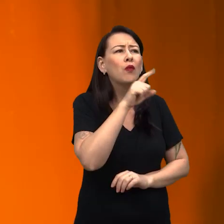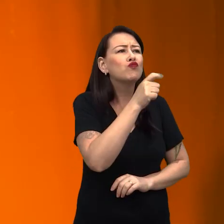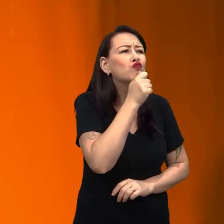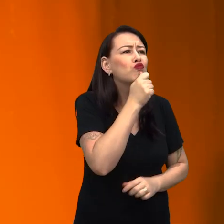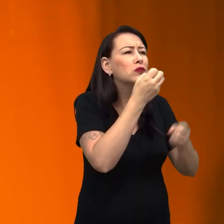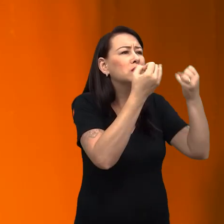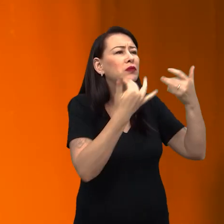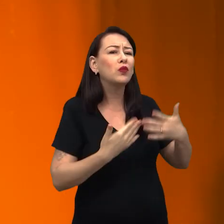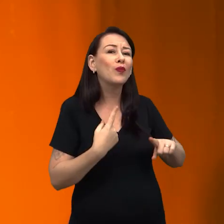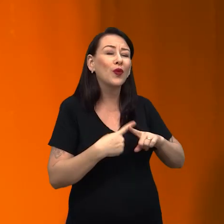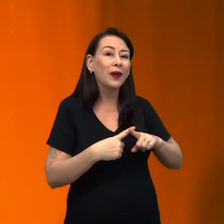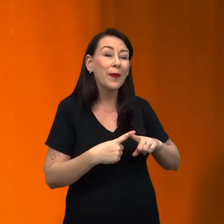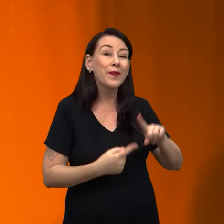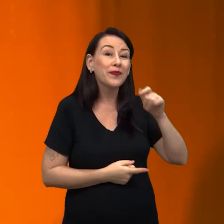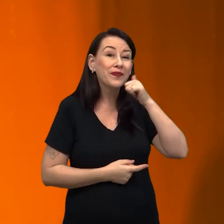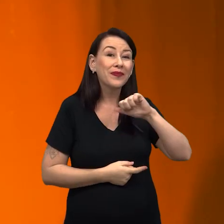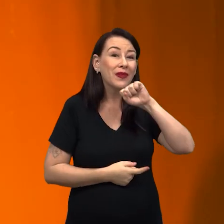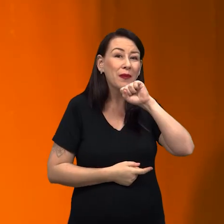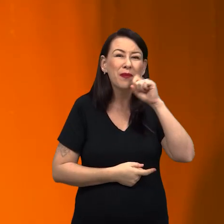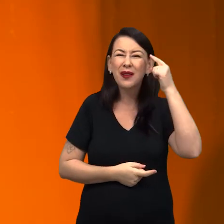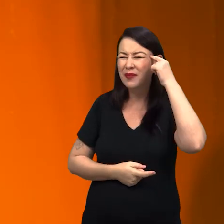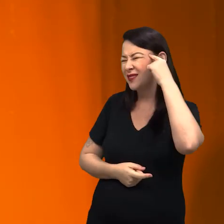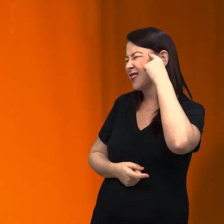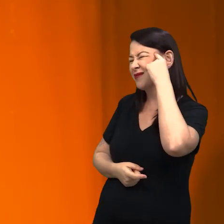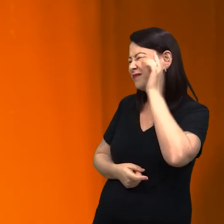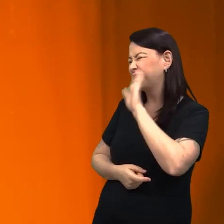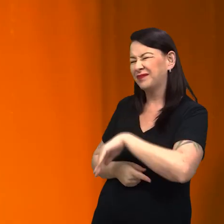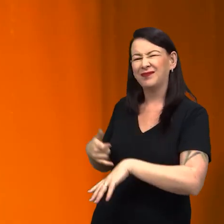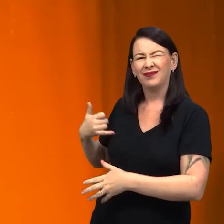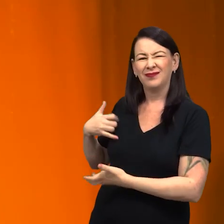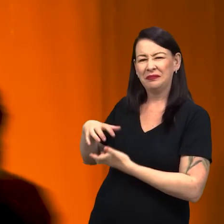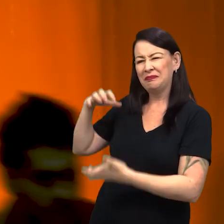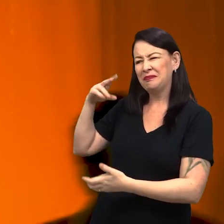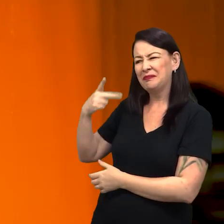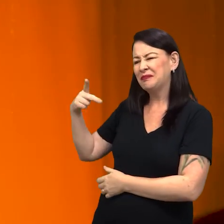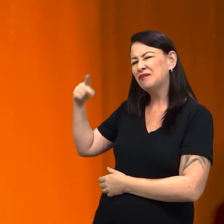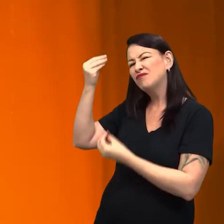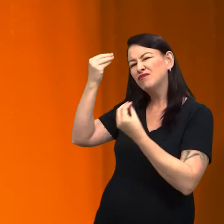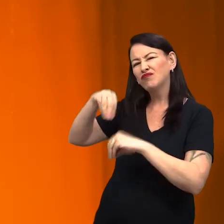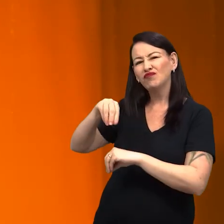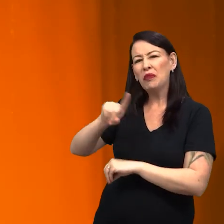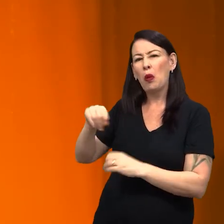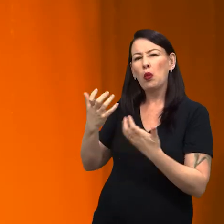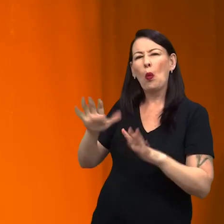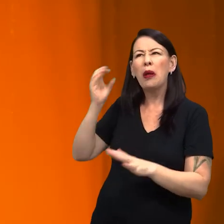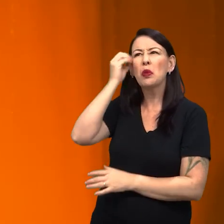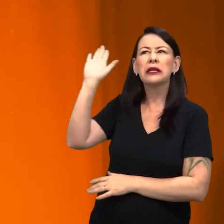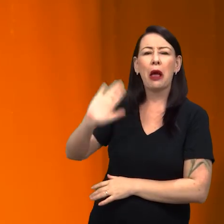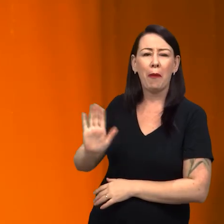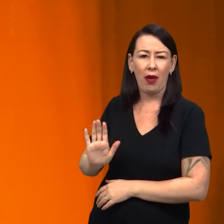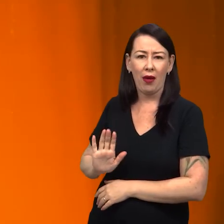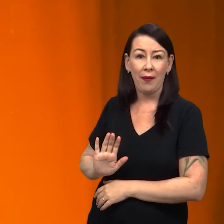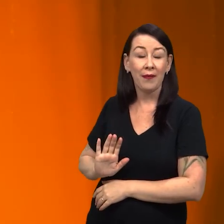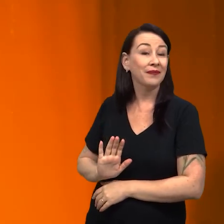você não me cantava essa? Porque eu achava que isso era coisa de velho e que vocês não tinham